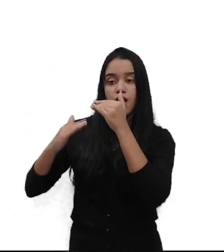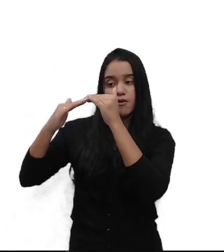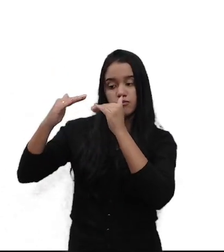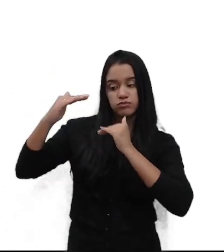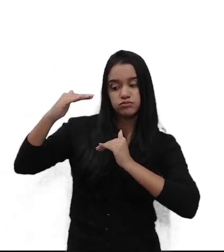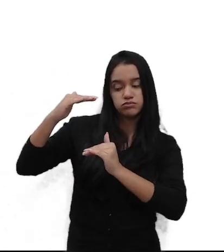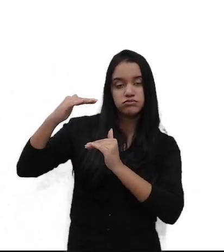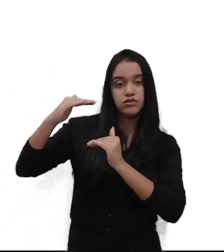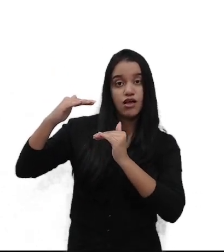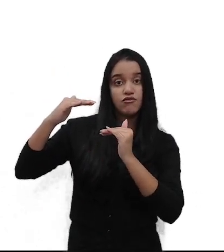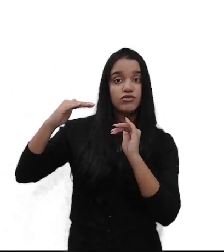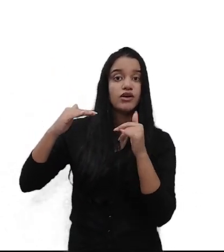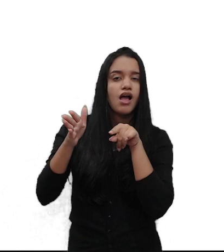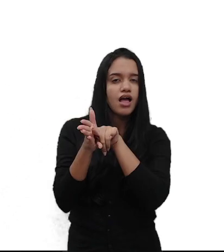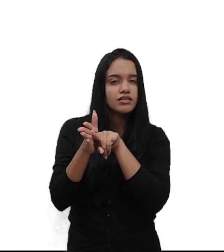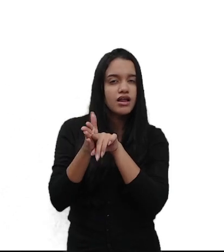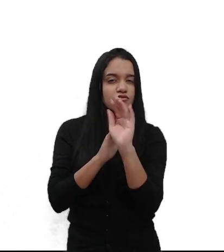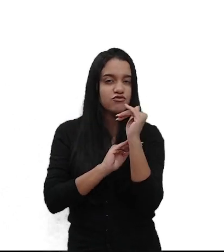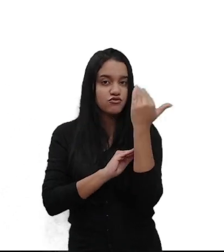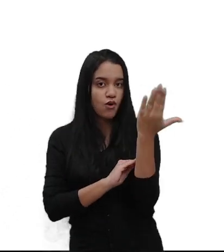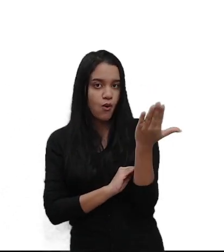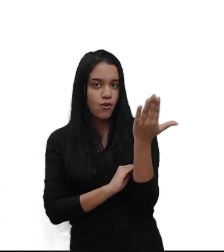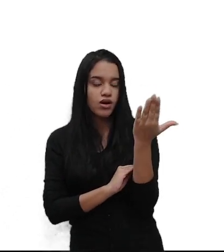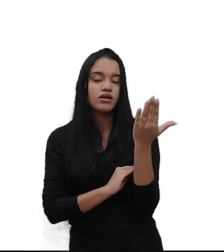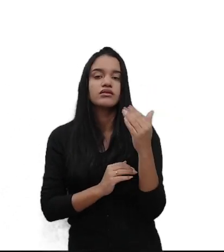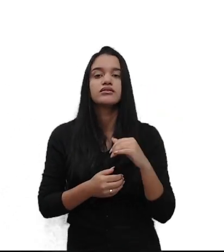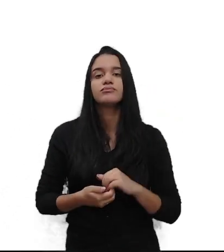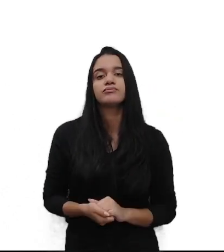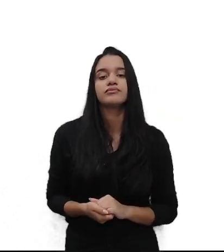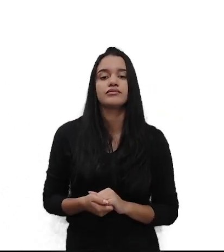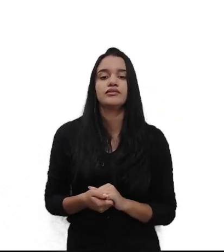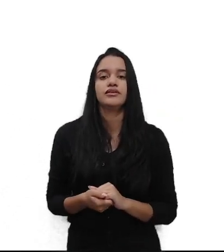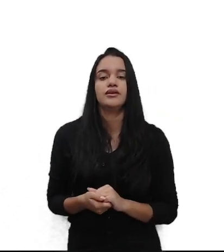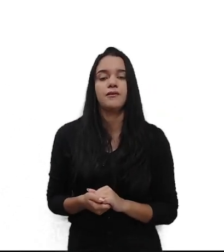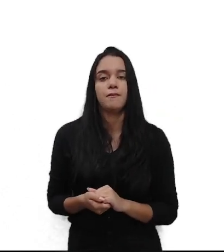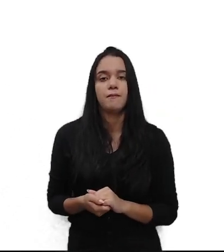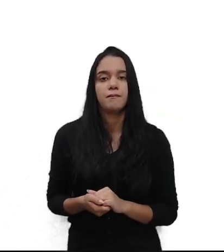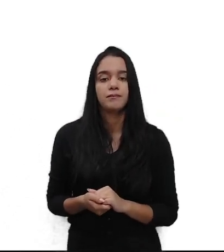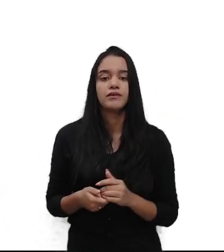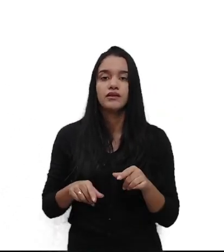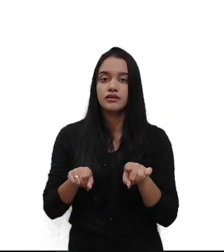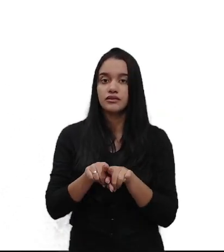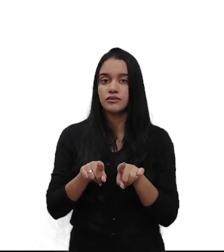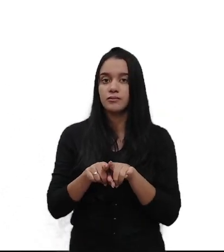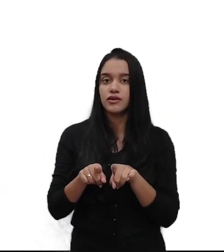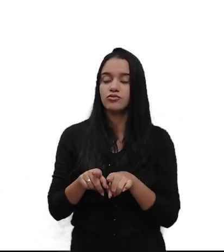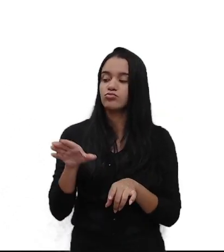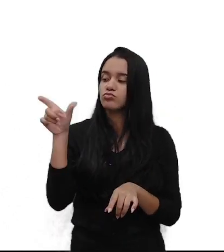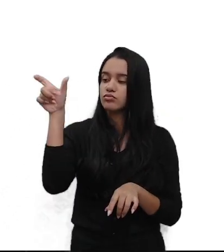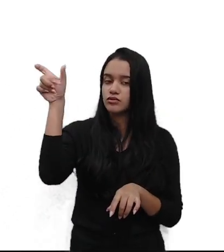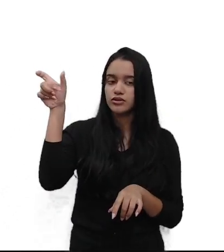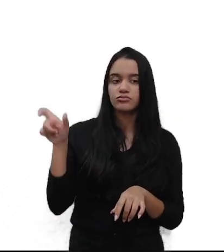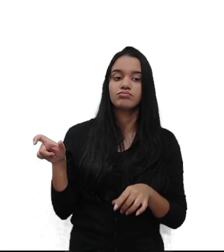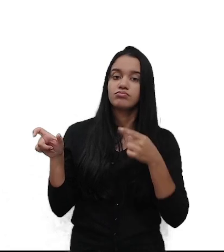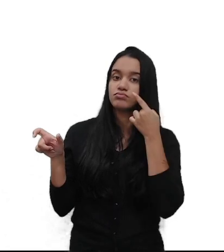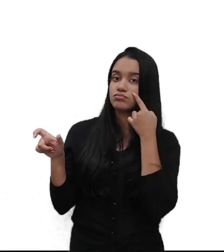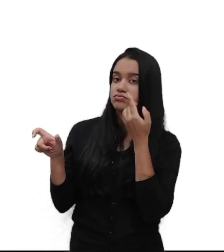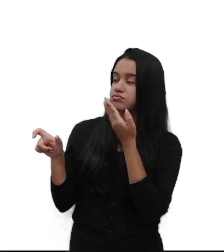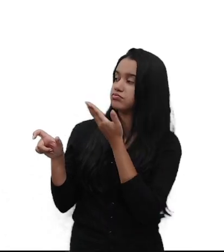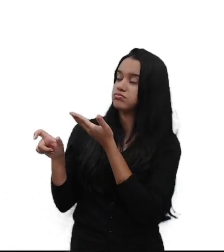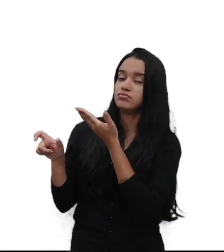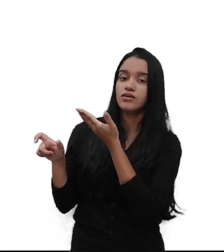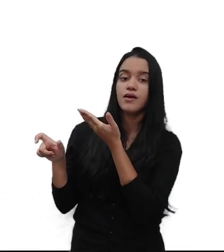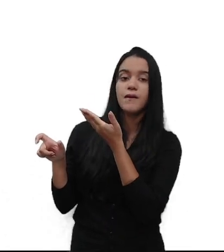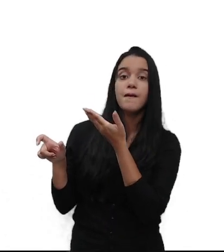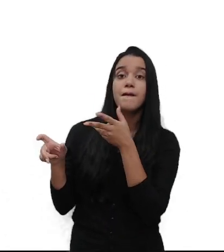externos, tá? Os quadrantes, tá? Do lado vertical, do lado esquerdo, você vai ver aí